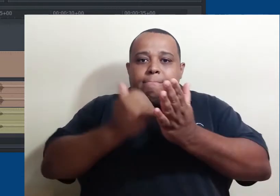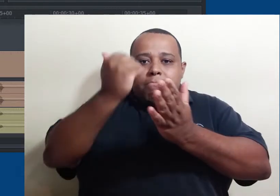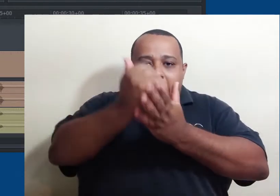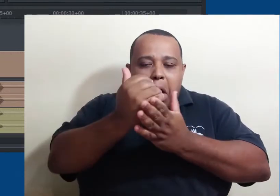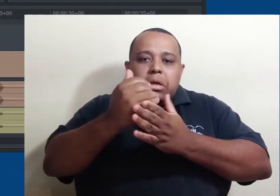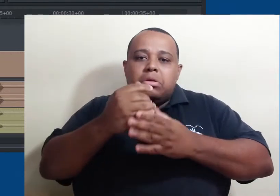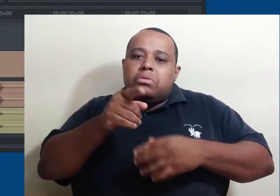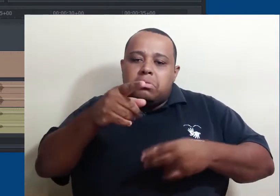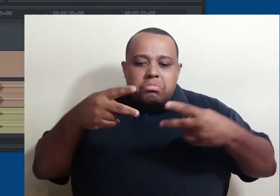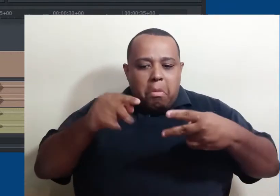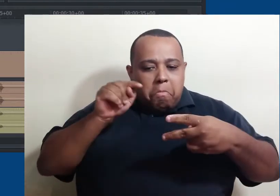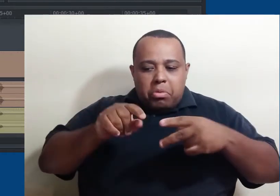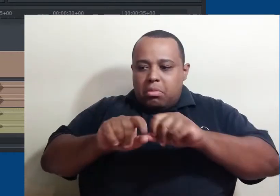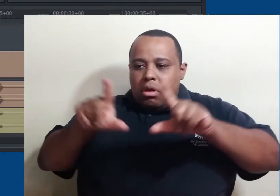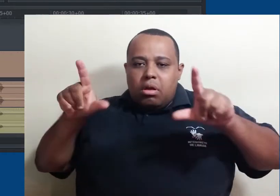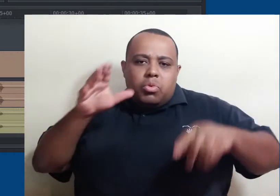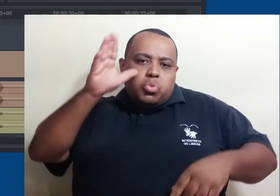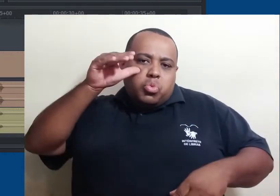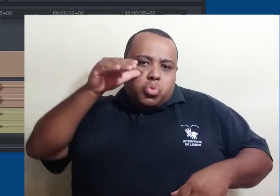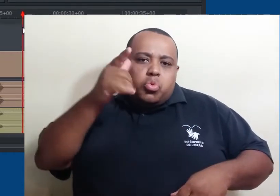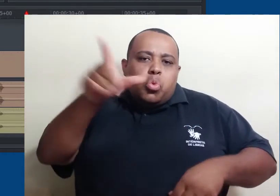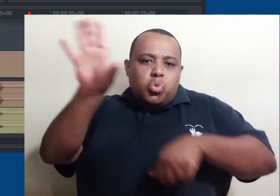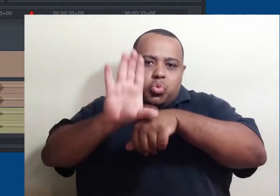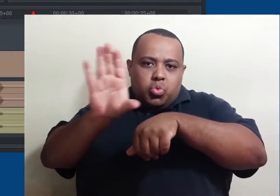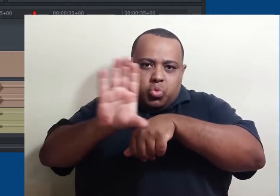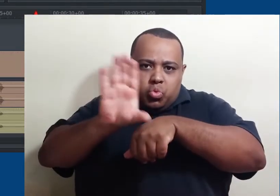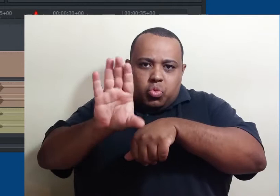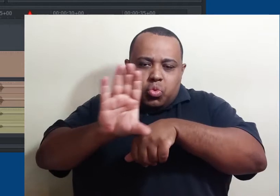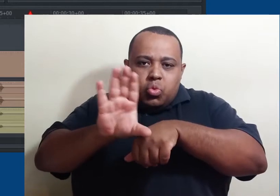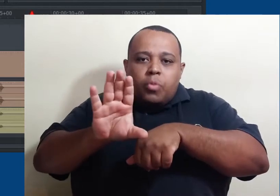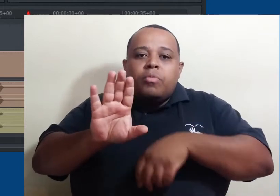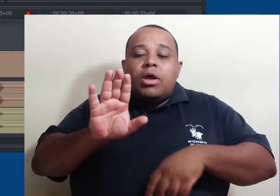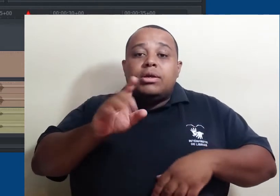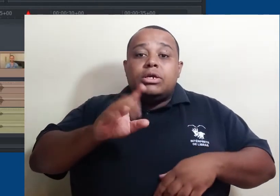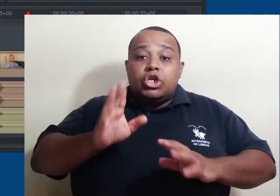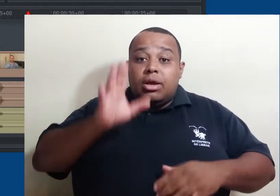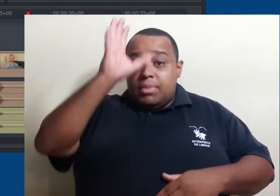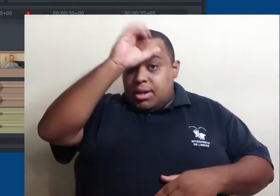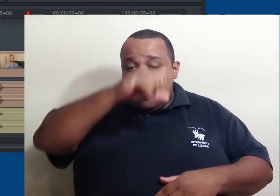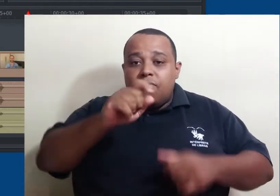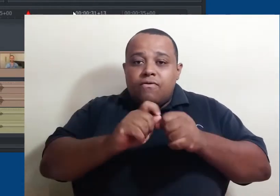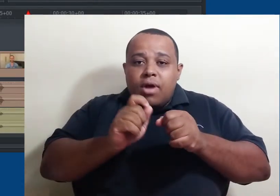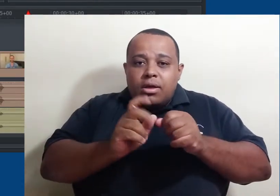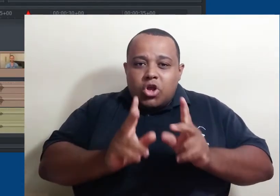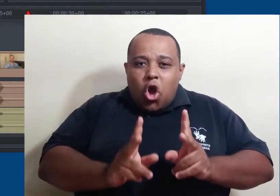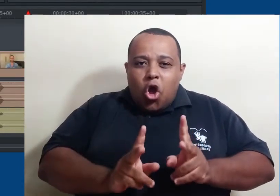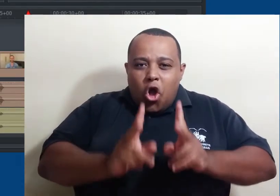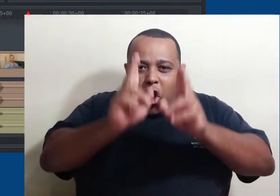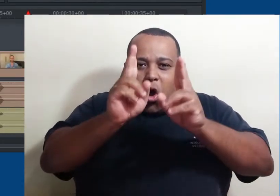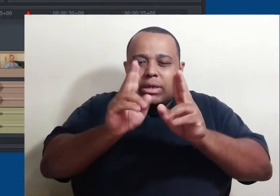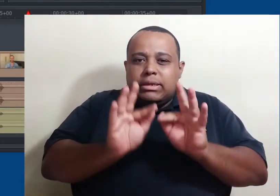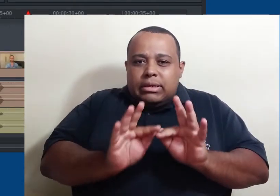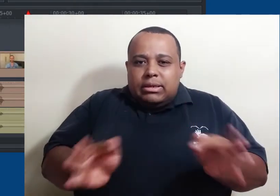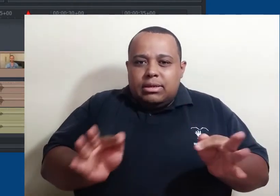vocês queiram se aprofundar, mas aqui eu vou me ater ao básico. Então a gente já aprendeu a fazer o corte básico, né, que é aquele que a gente arrasta a nossa varinha aqui para algum